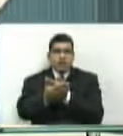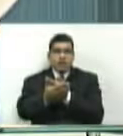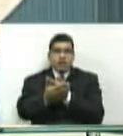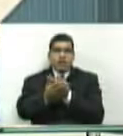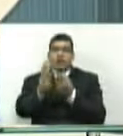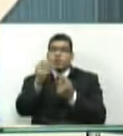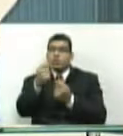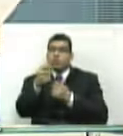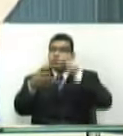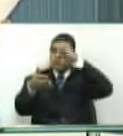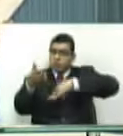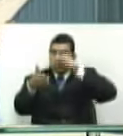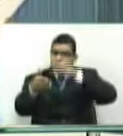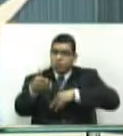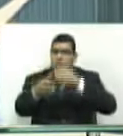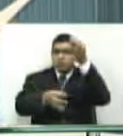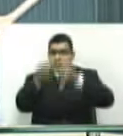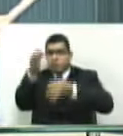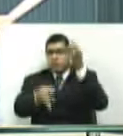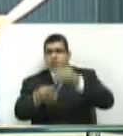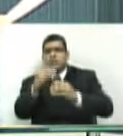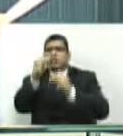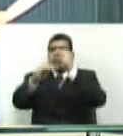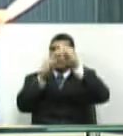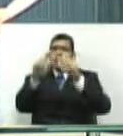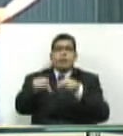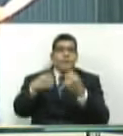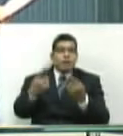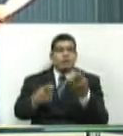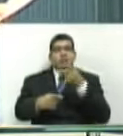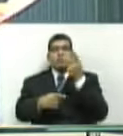processuais. Mas reitera,